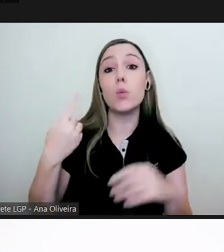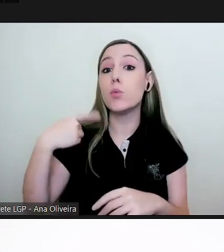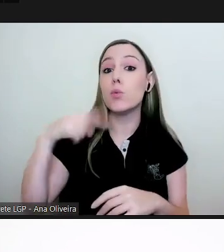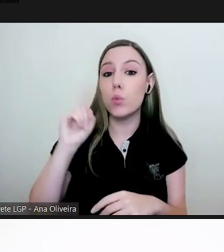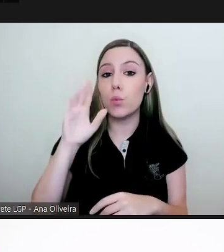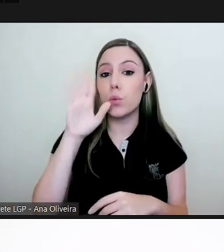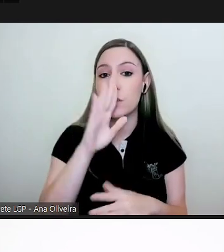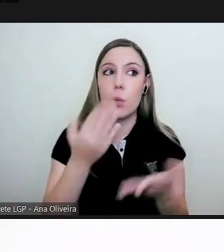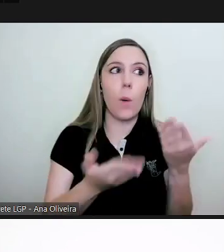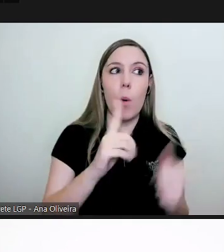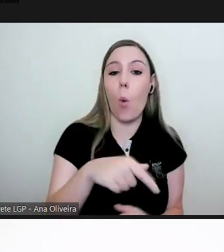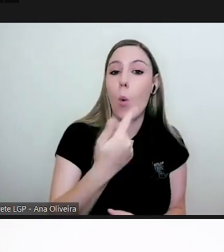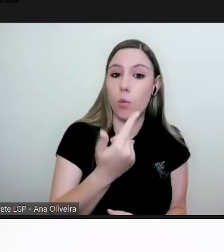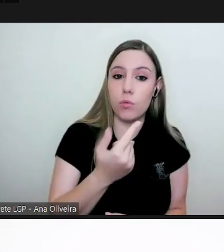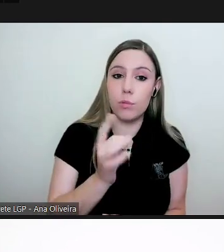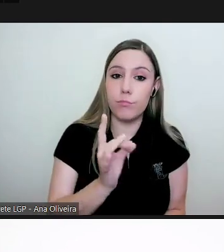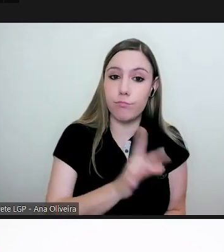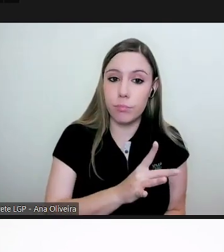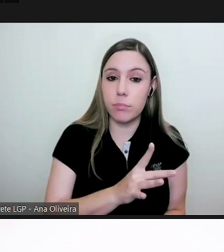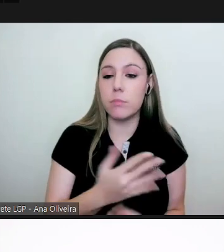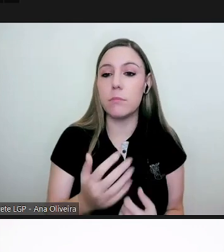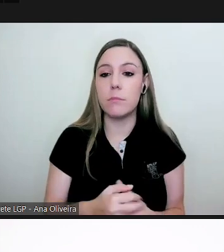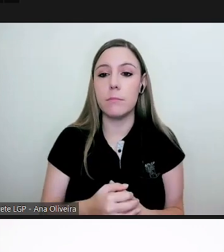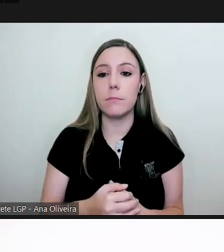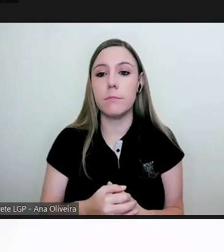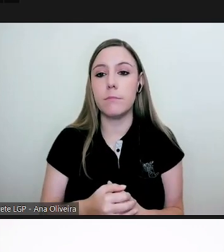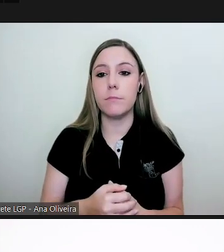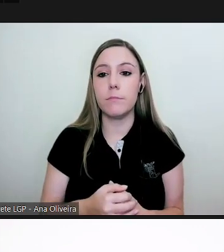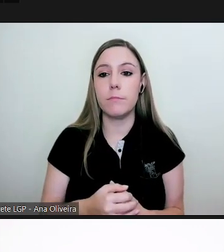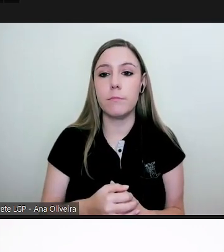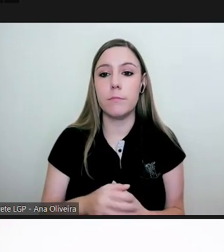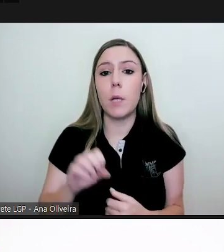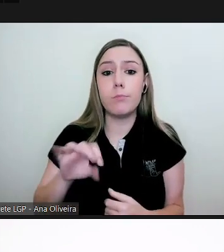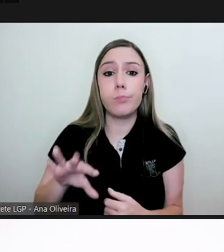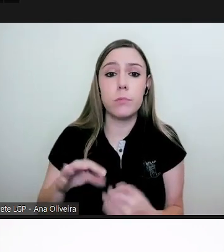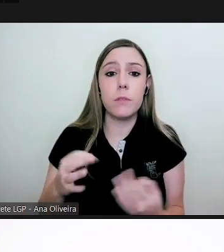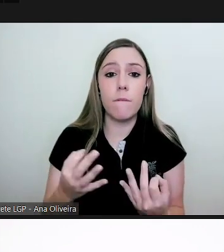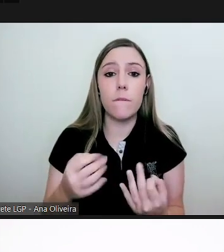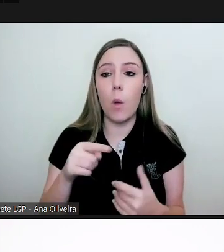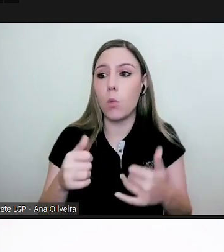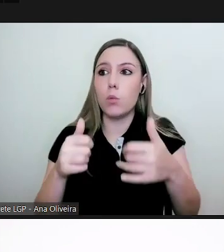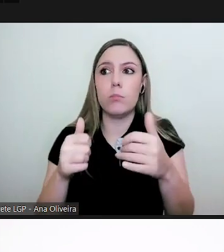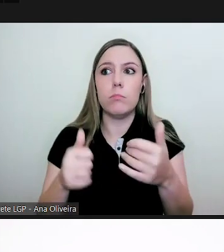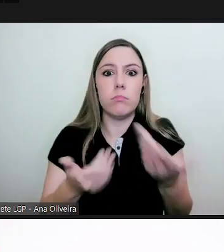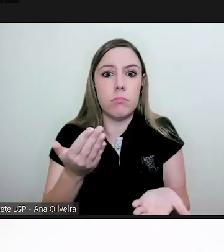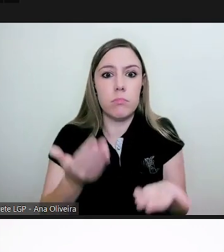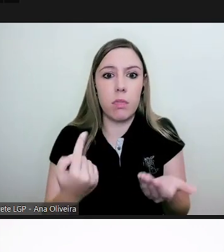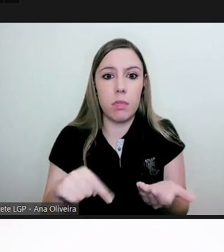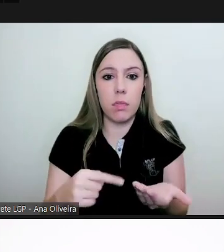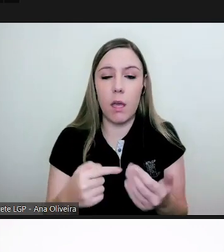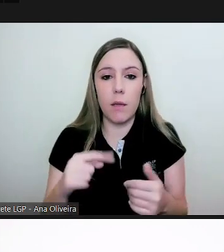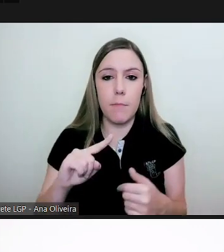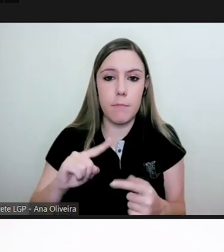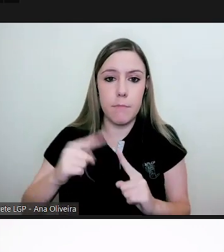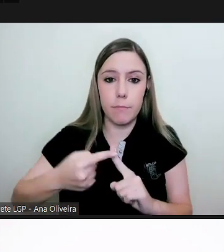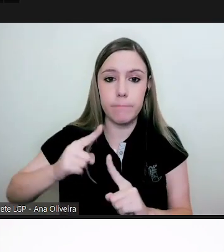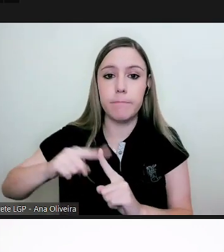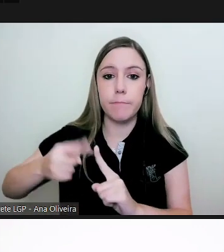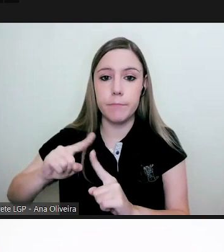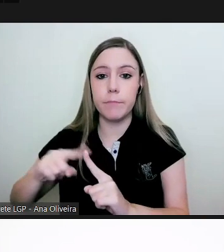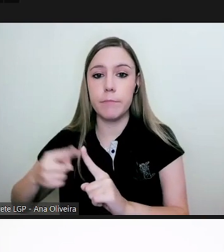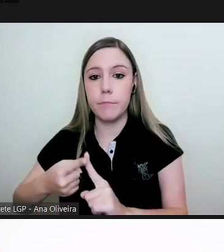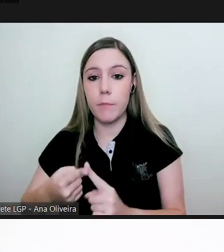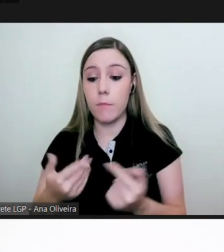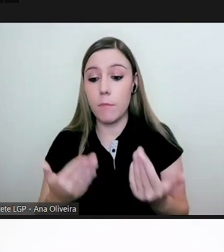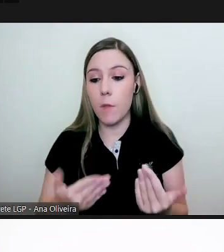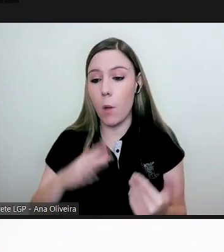outras, naturalmente. Tá lá, emissões. Nós temos esse balanço todos os anos, e hoje em dia, não sei se têm essa noção, hoje